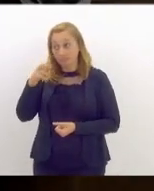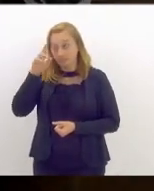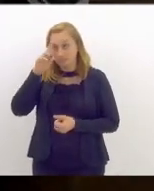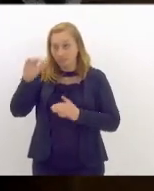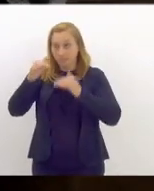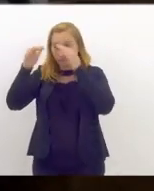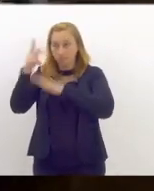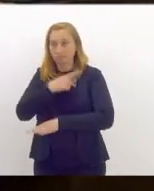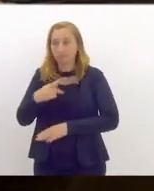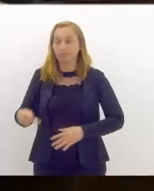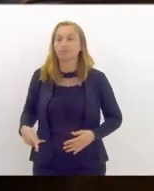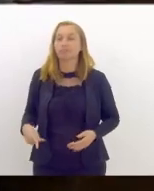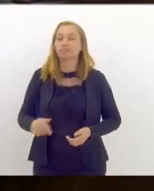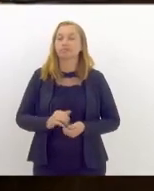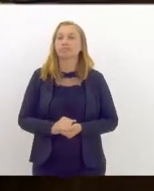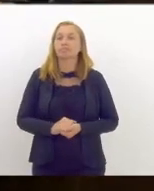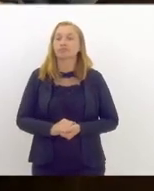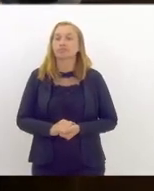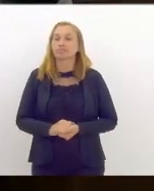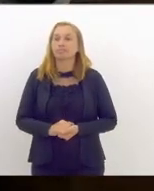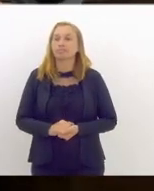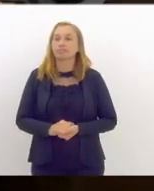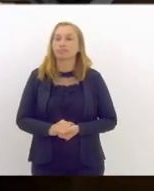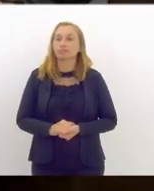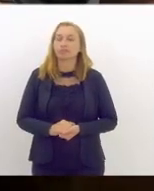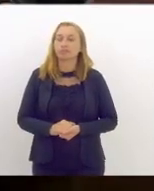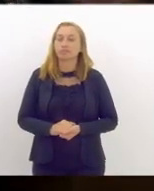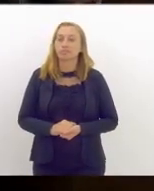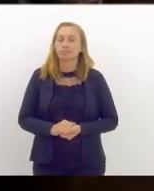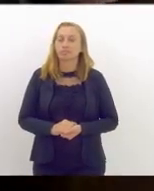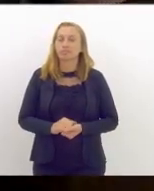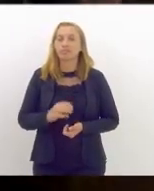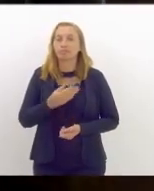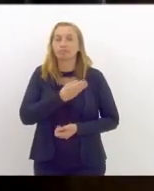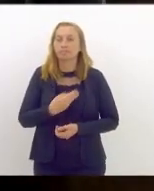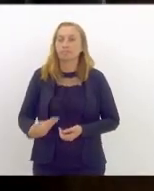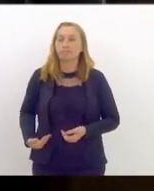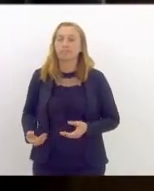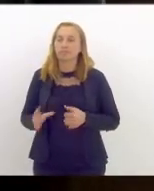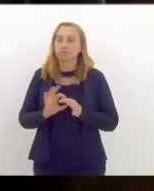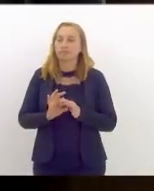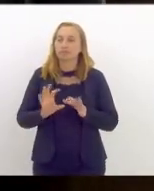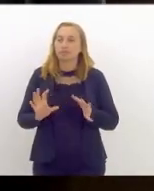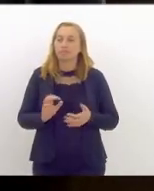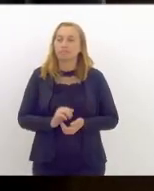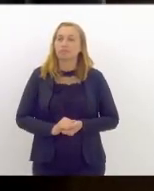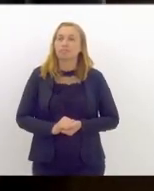vossa excelência sanciona Aliás o governador sanciona